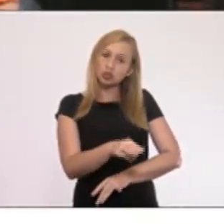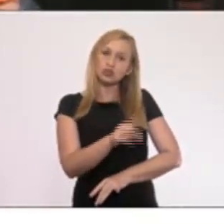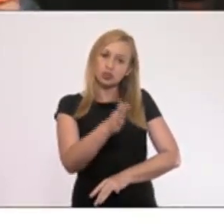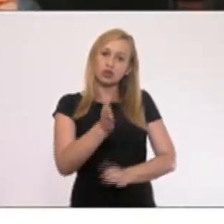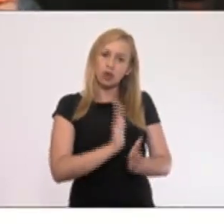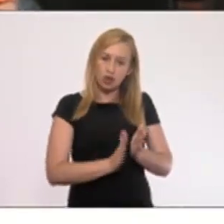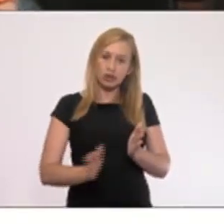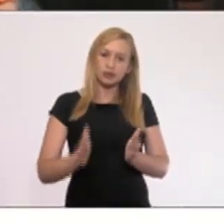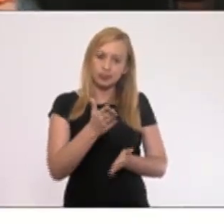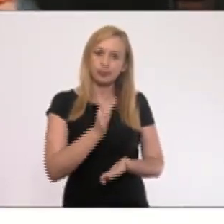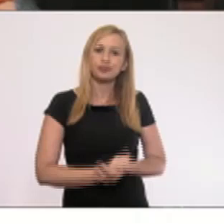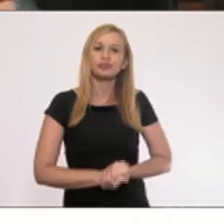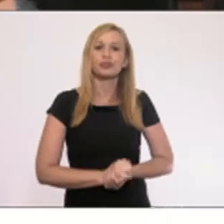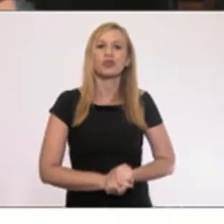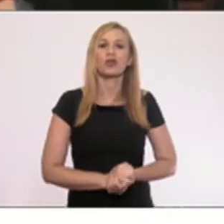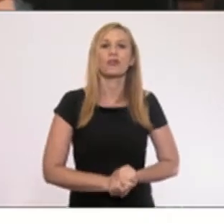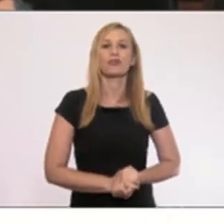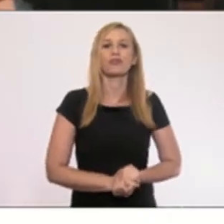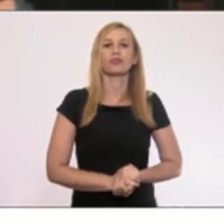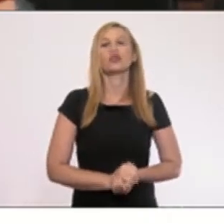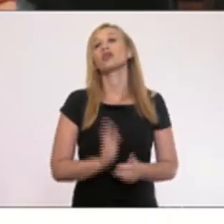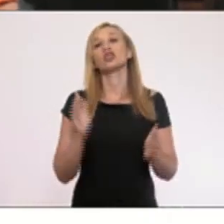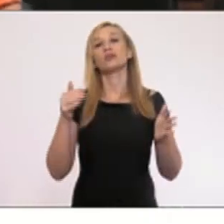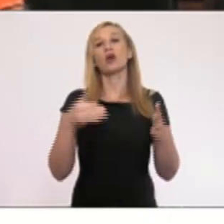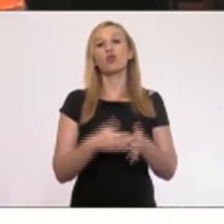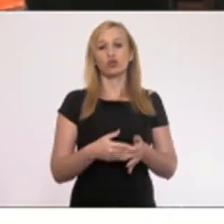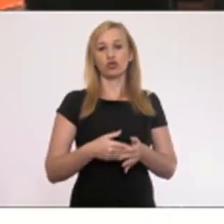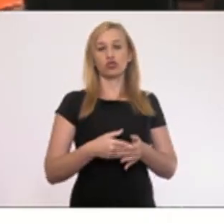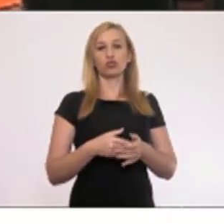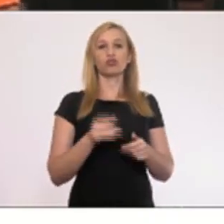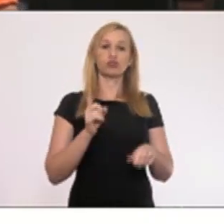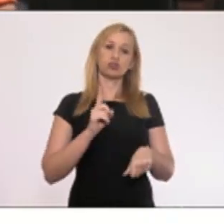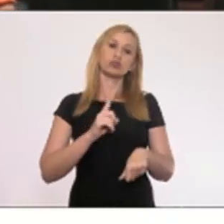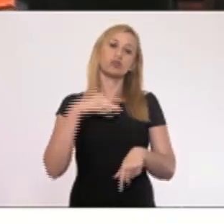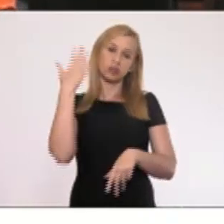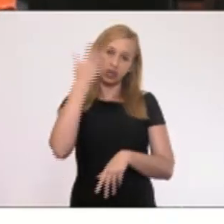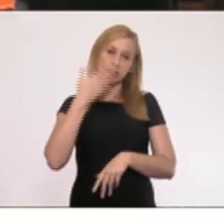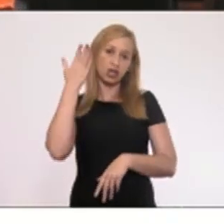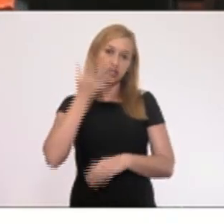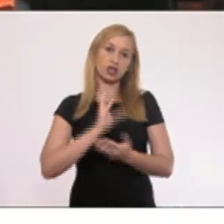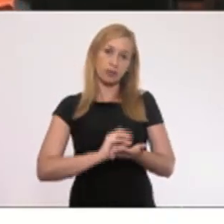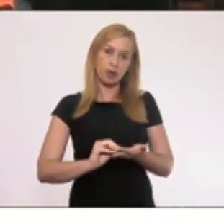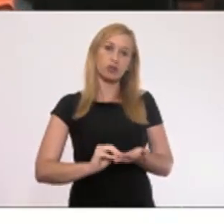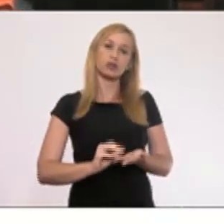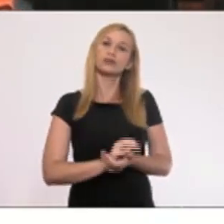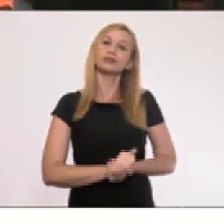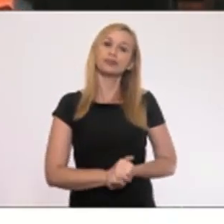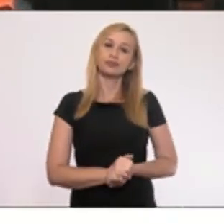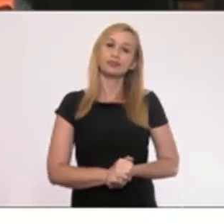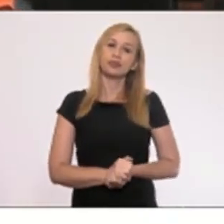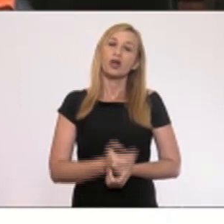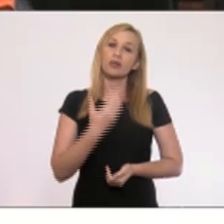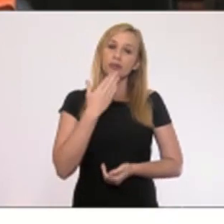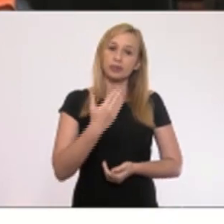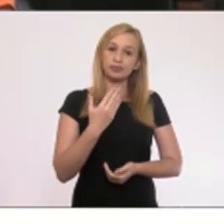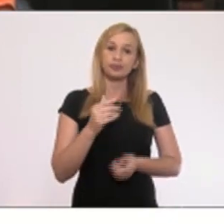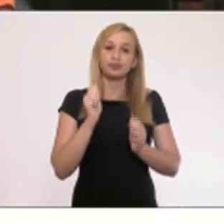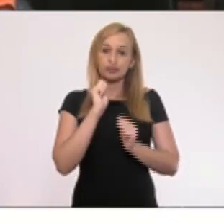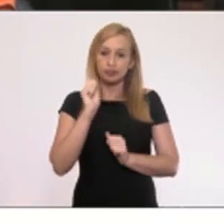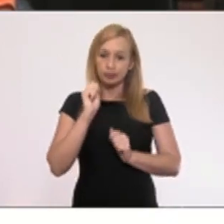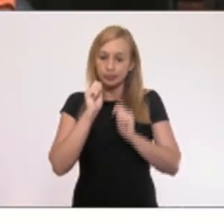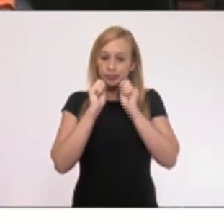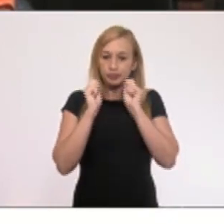de ordem, Vossa Excelência. Vai deixar para a última mensagem dessa pauta. Peço à assessoria que